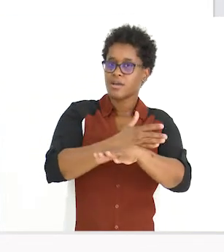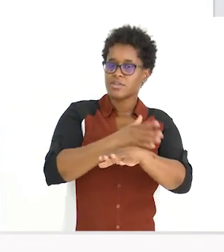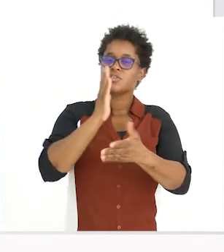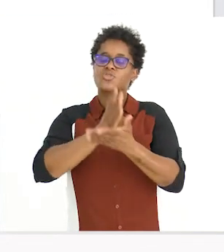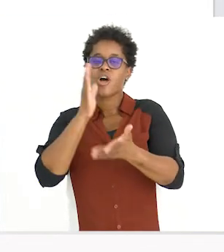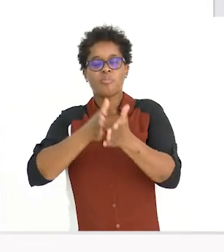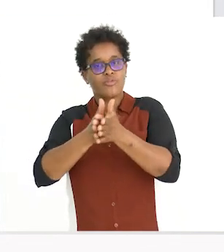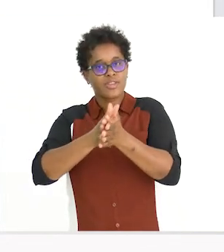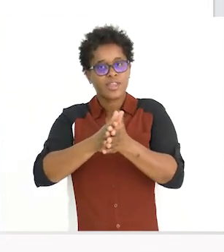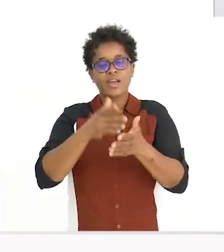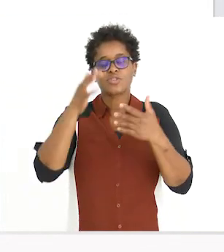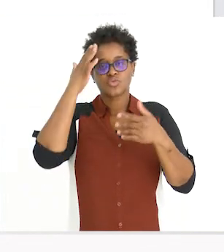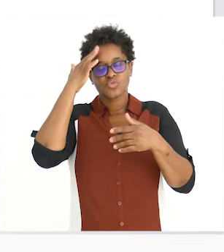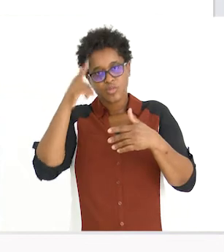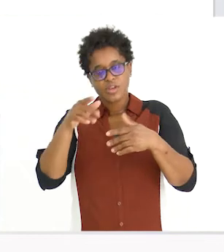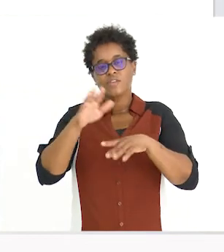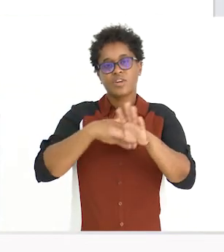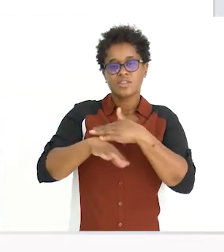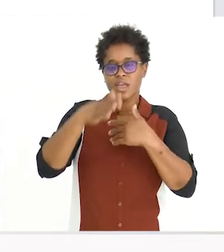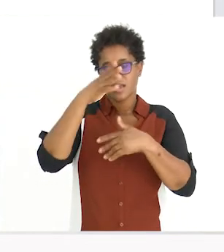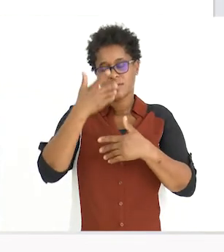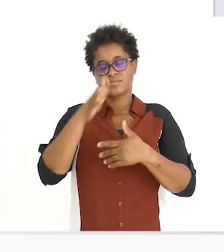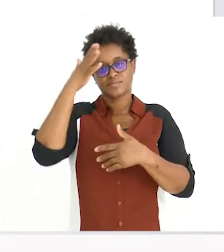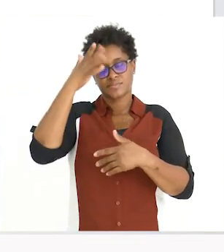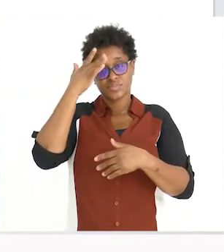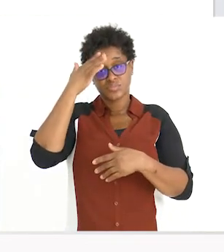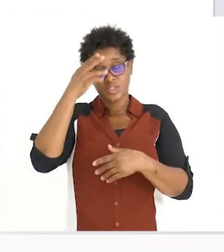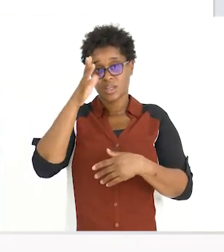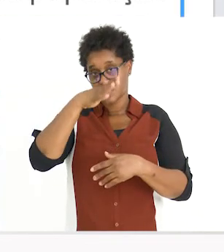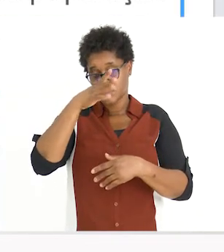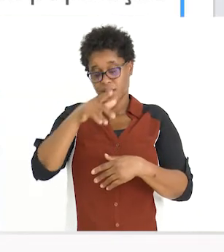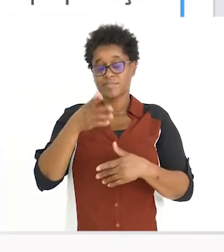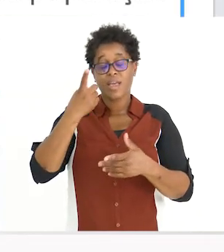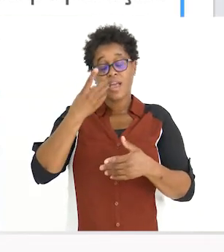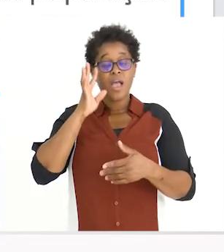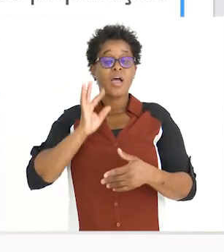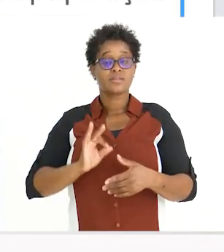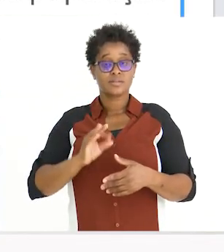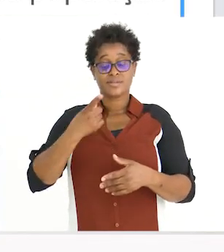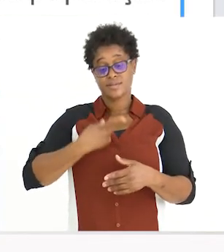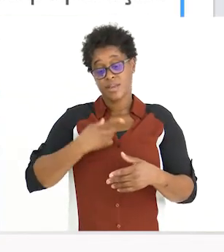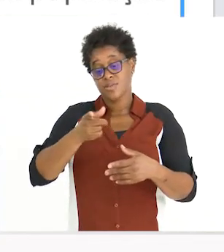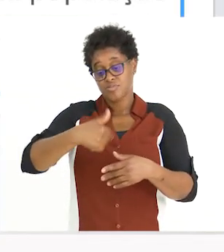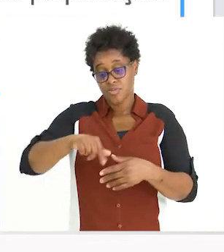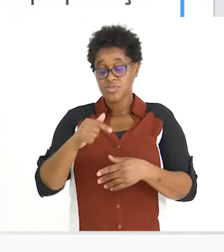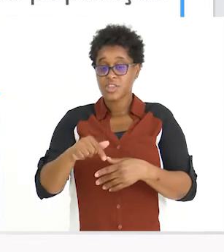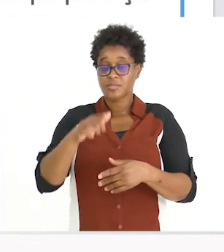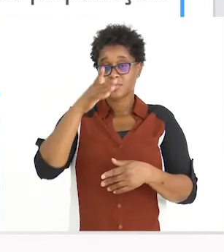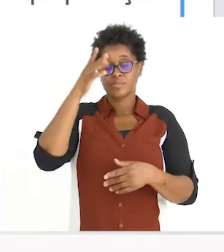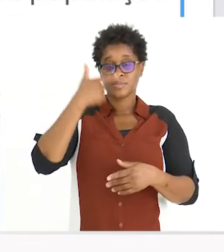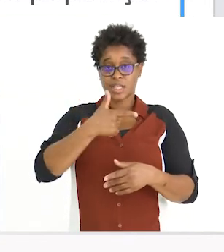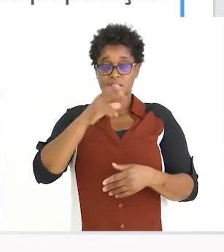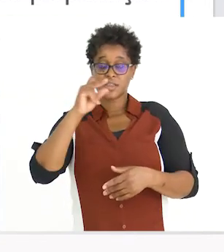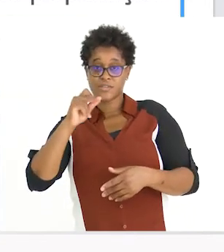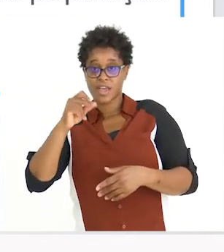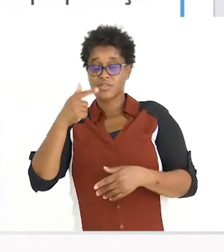dados e calcular a taxa de atividade. Assim sendo, nós temos que a taxa de atividade, está ali,